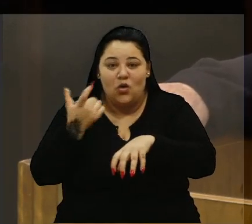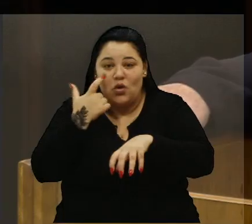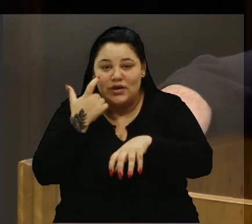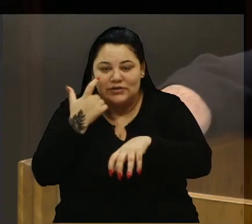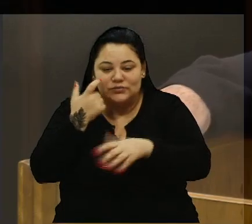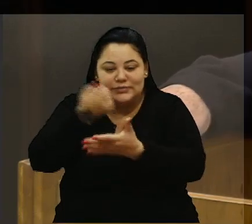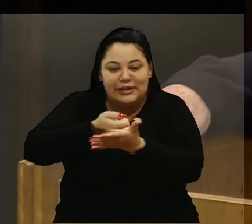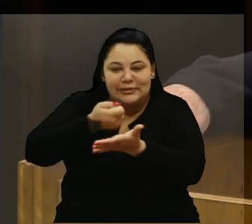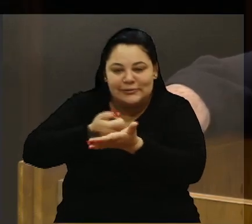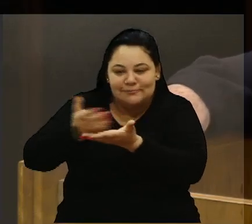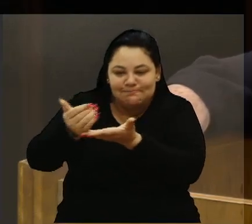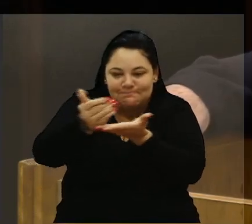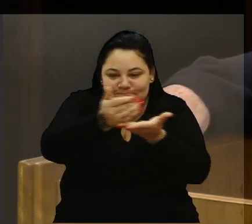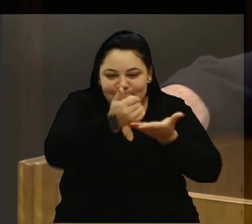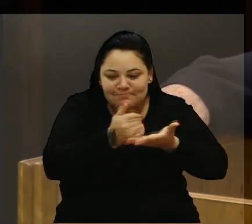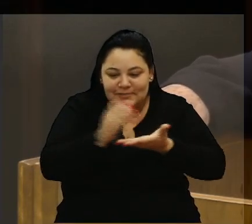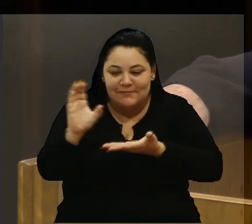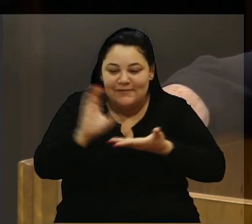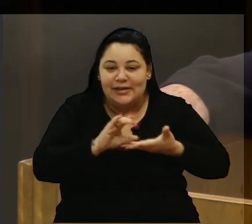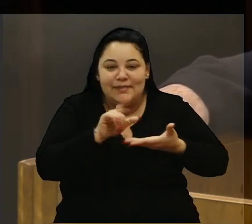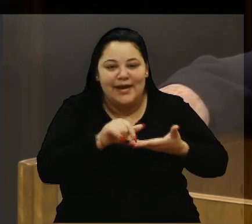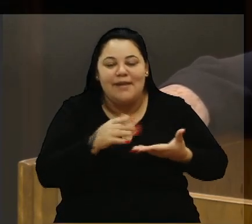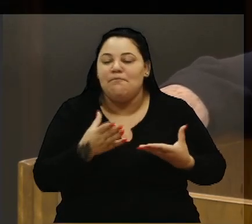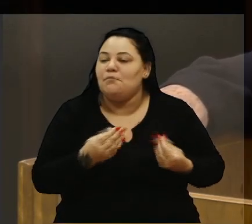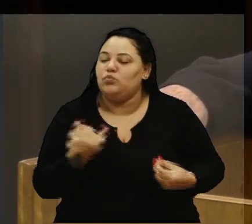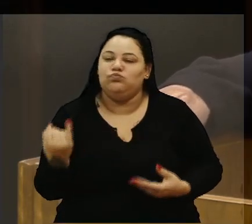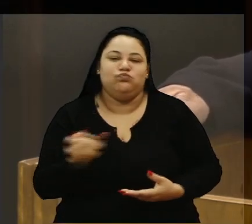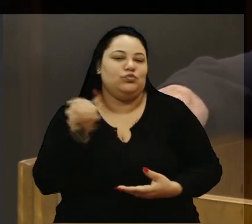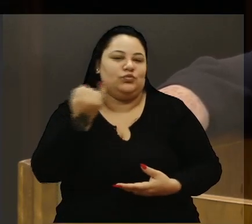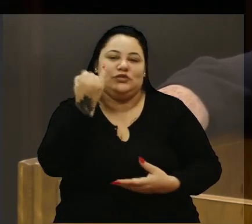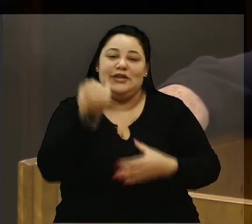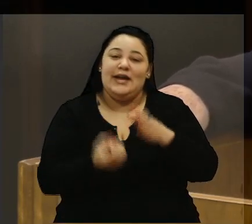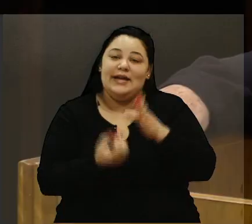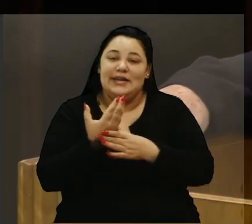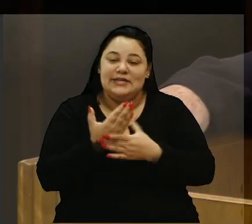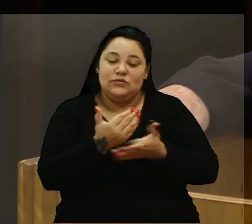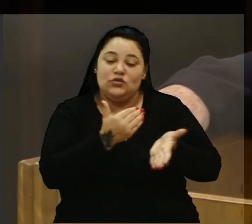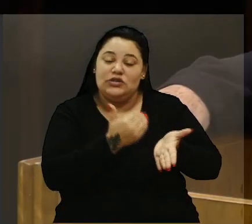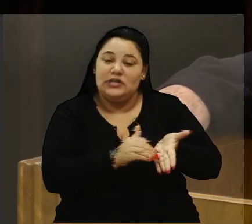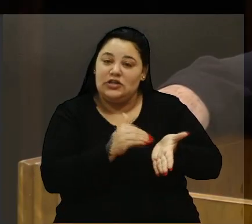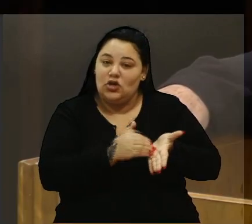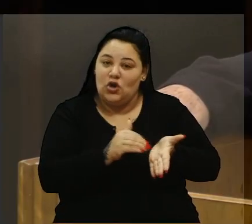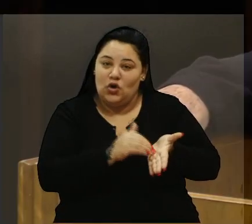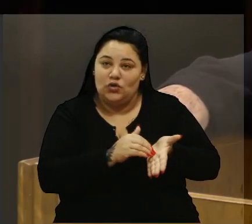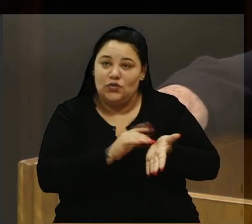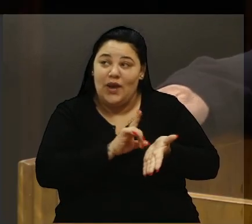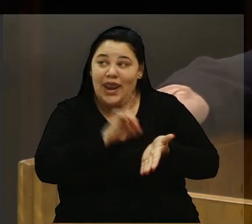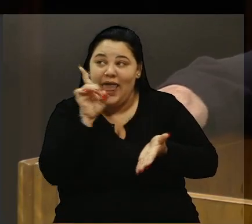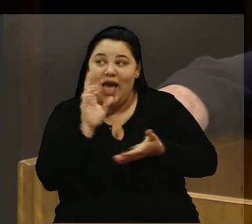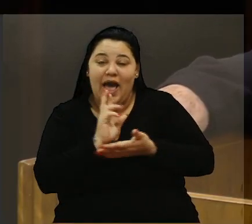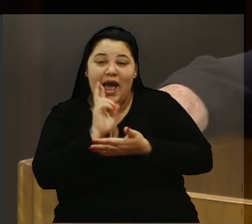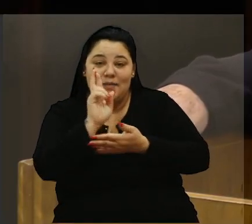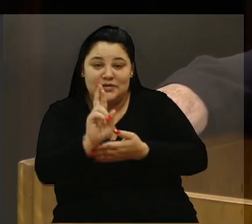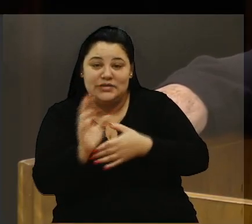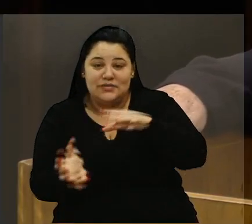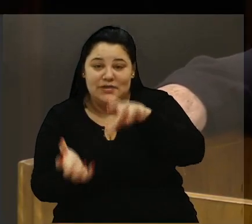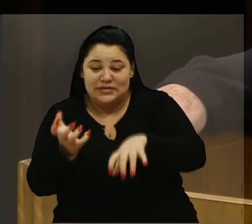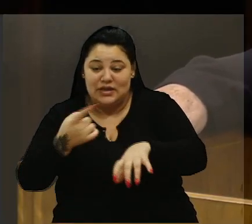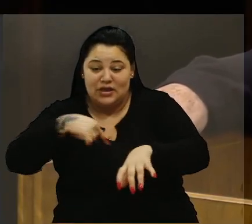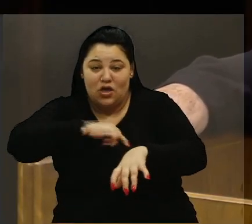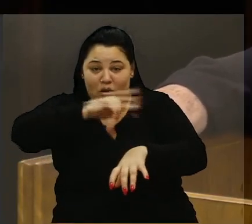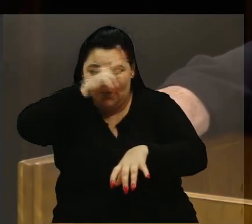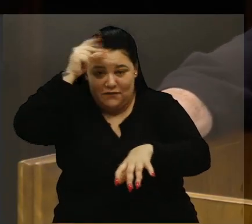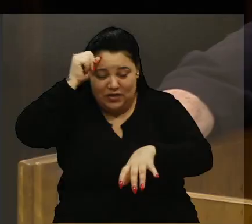esses recursos, é muito importante. A criação do escritório de representação da nossa